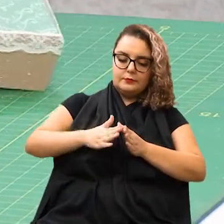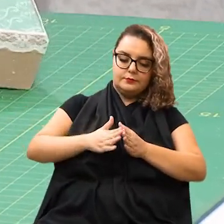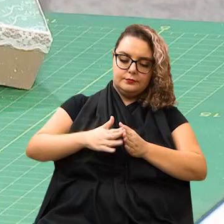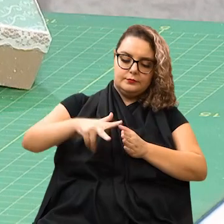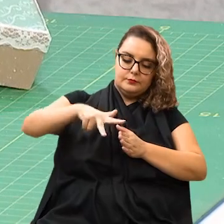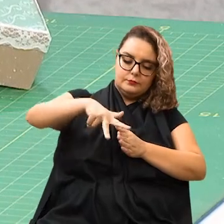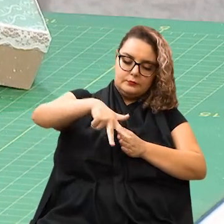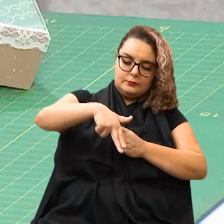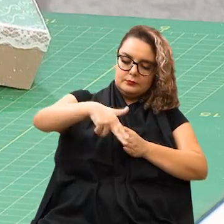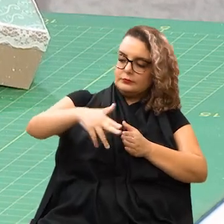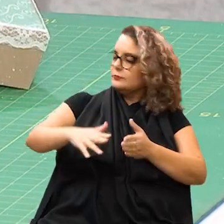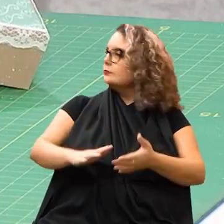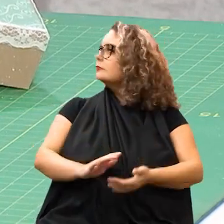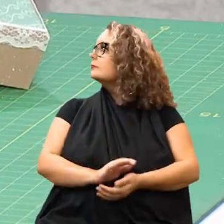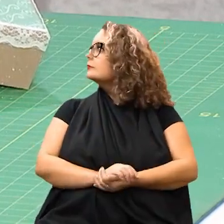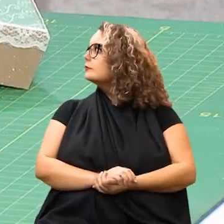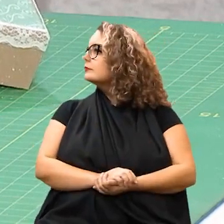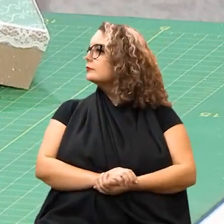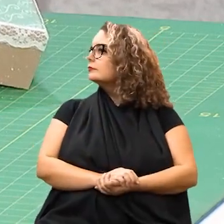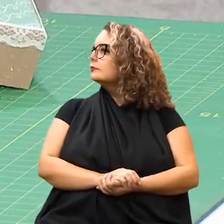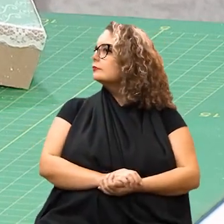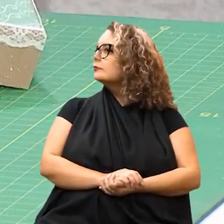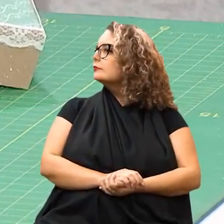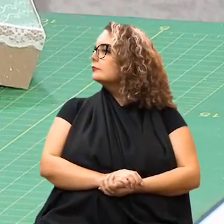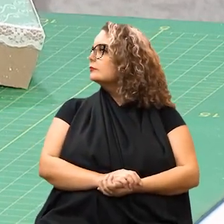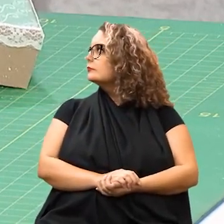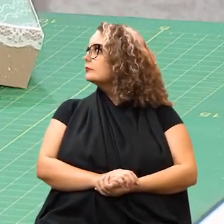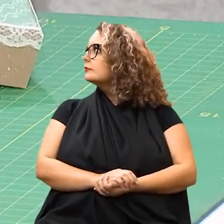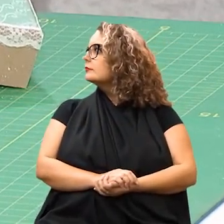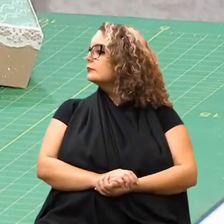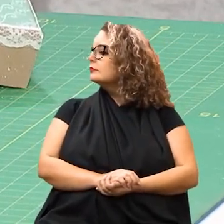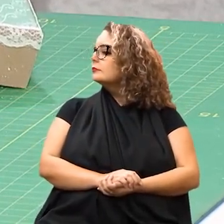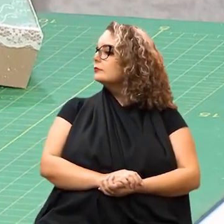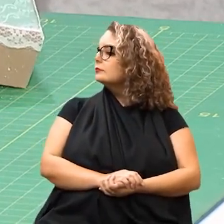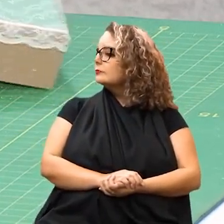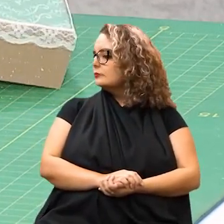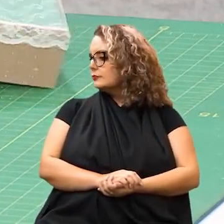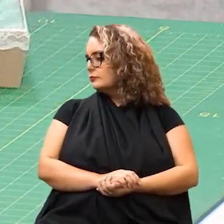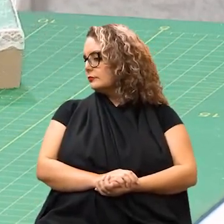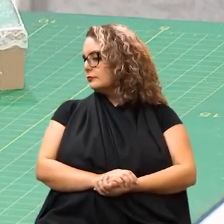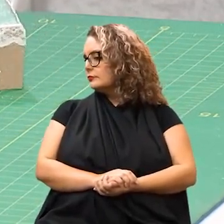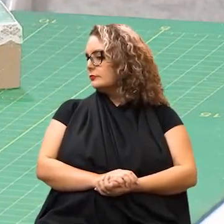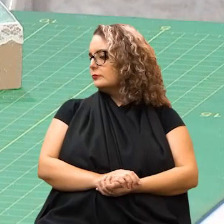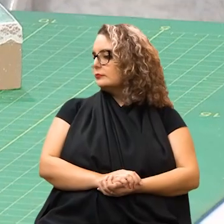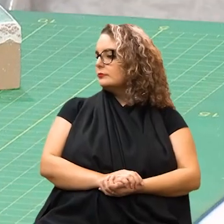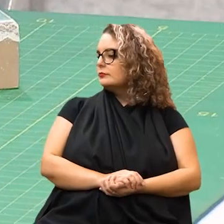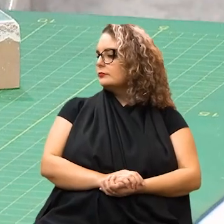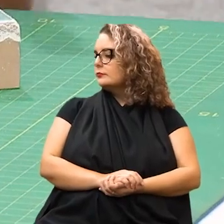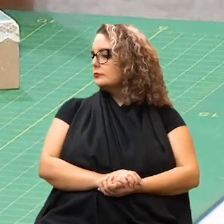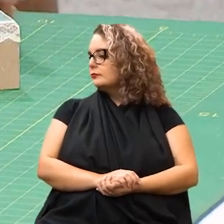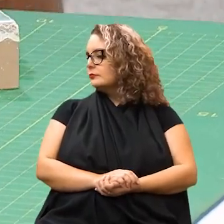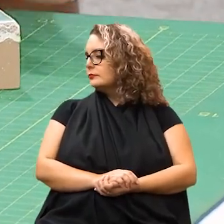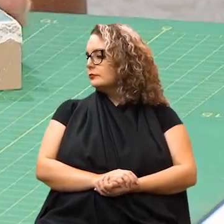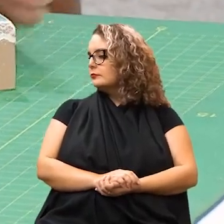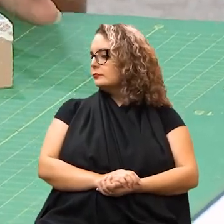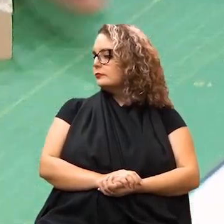Aqui. O corte reto e o piquezinho. Pronto.